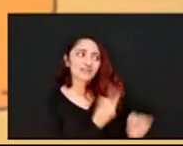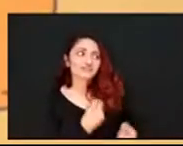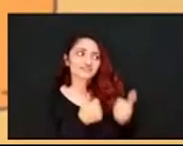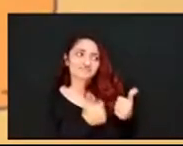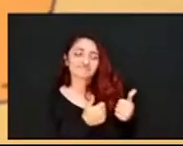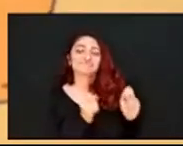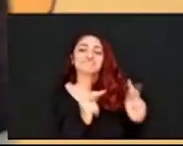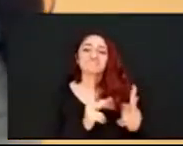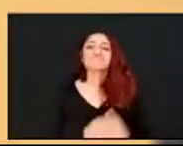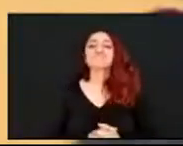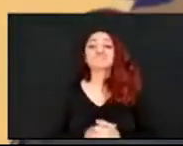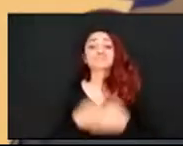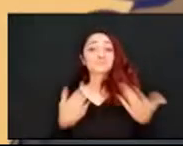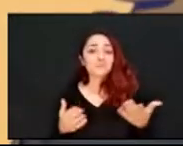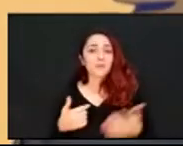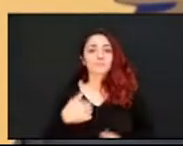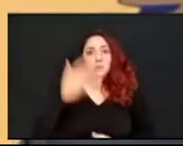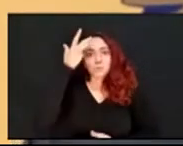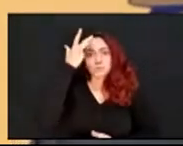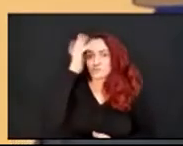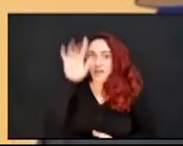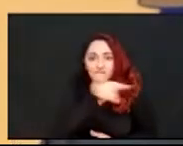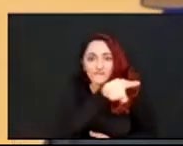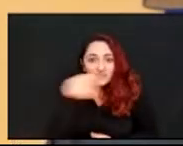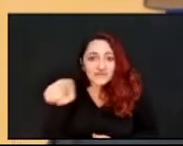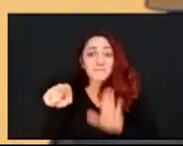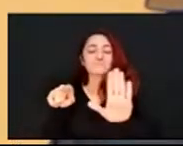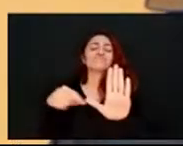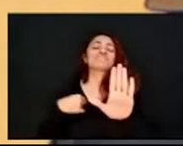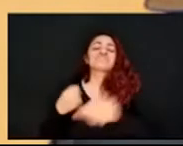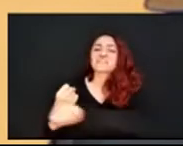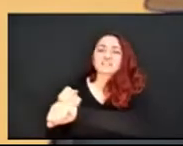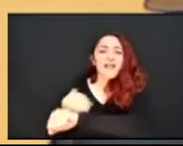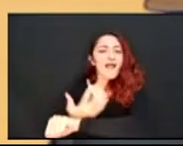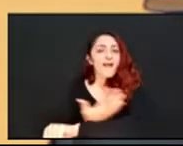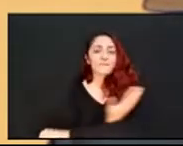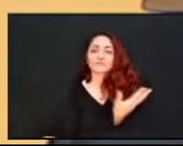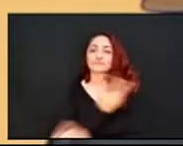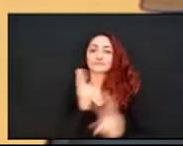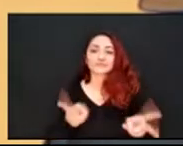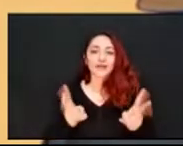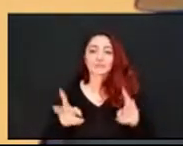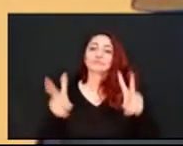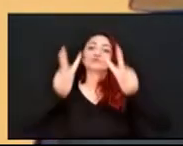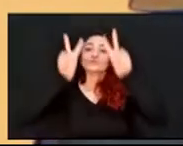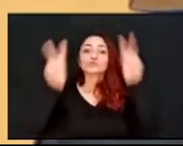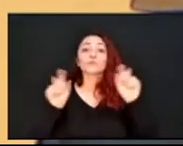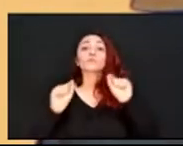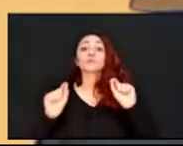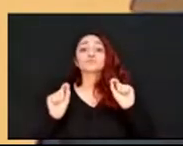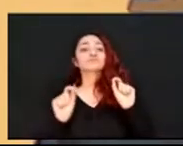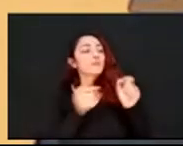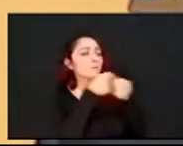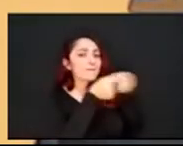eu não sei vocês mas eu venho mostrando muito com o tema né que a gente acabou de ter aqui com o Kiko